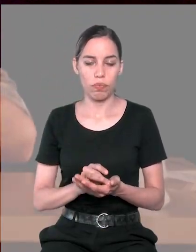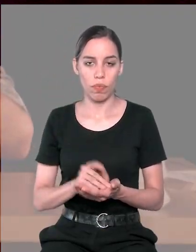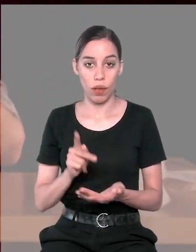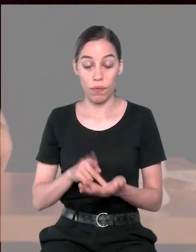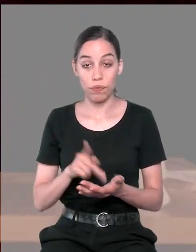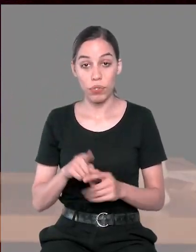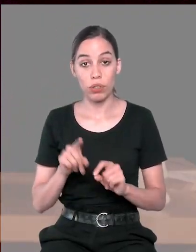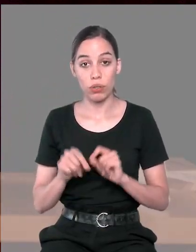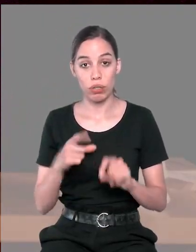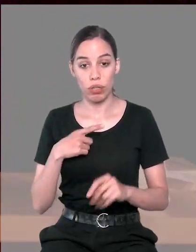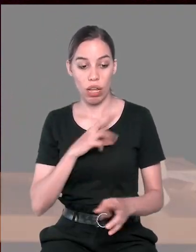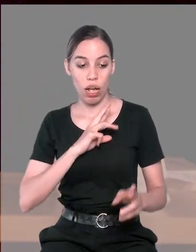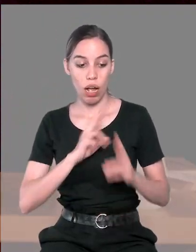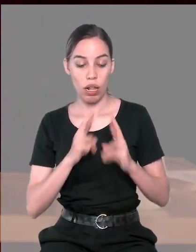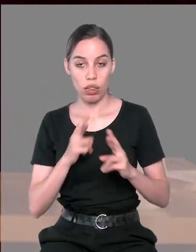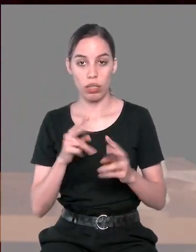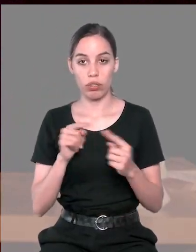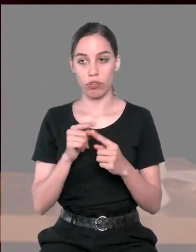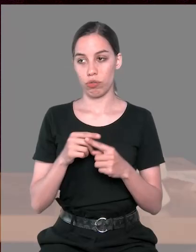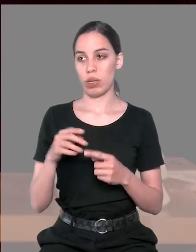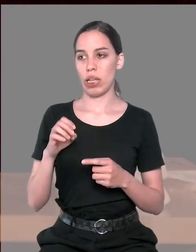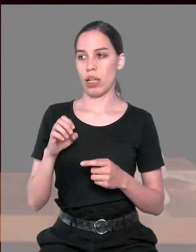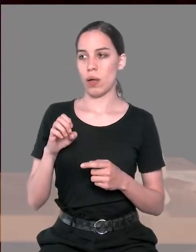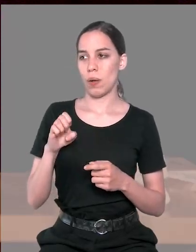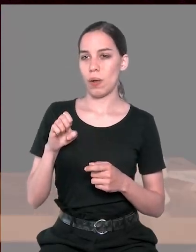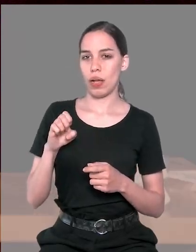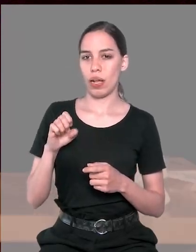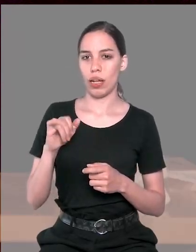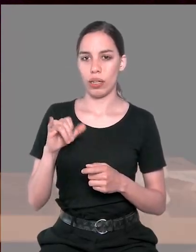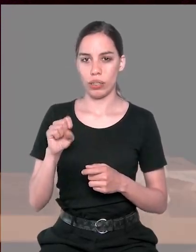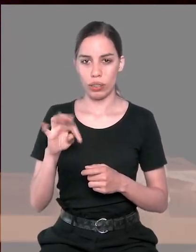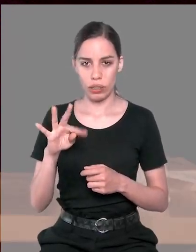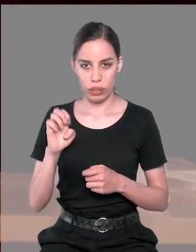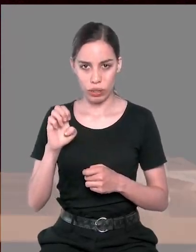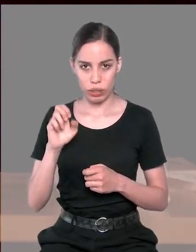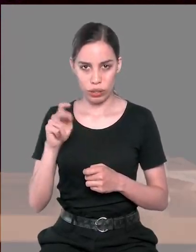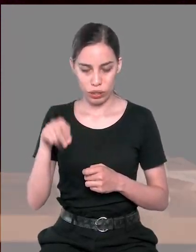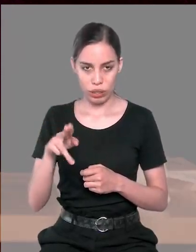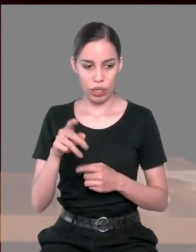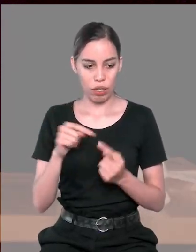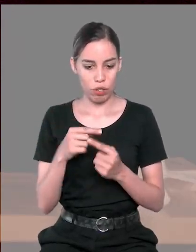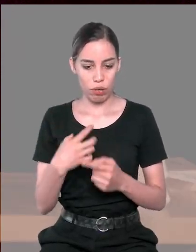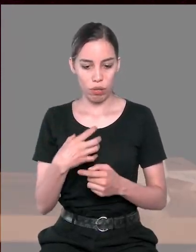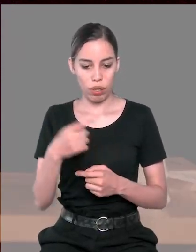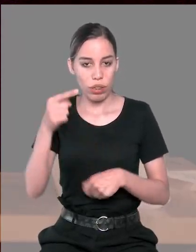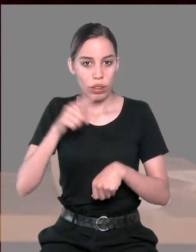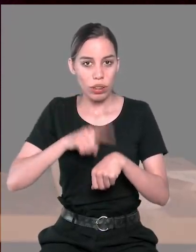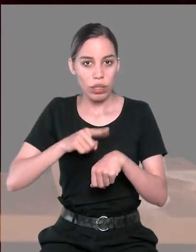cria a relação é uma visão meio einsteiniana do Valéry. é o tempo e o